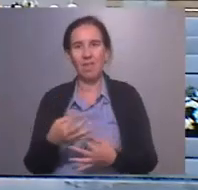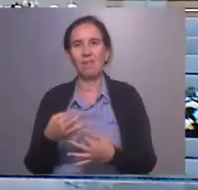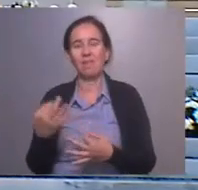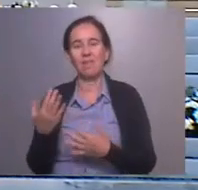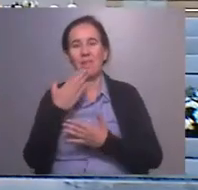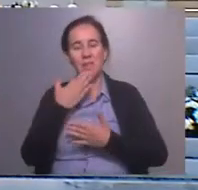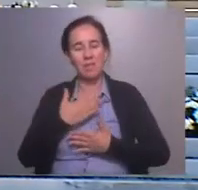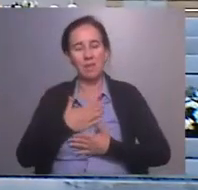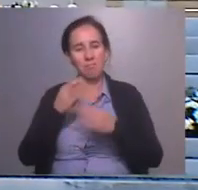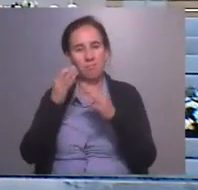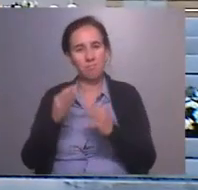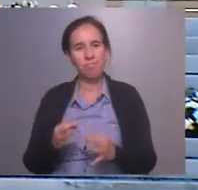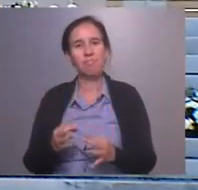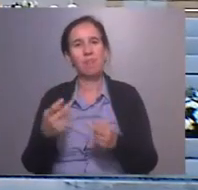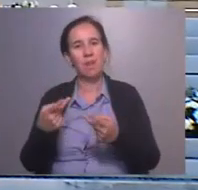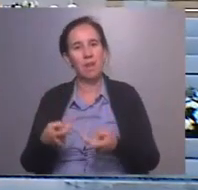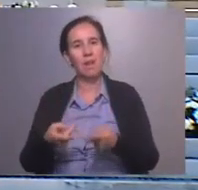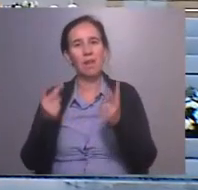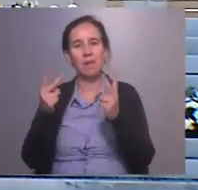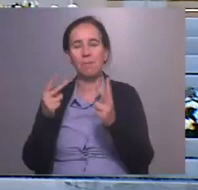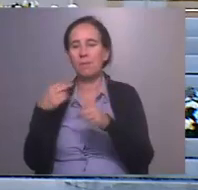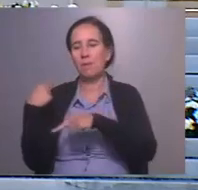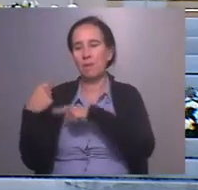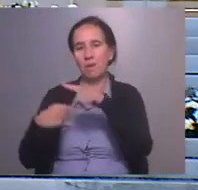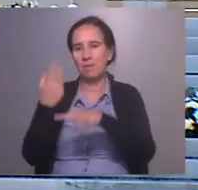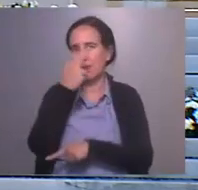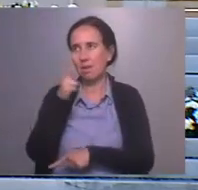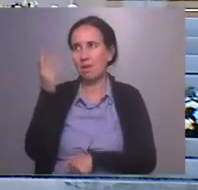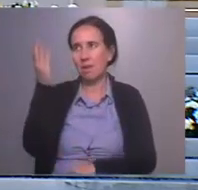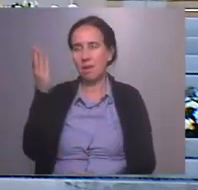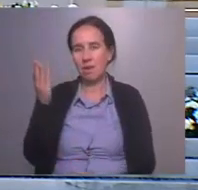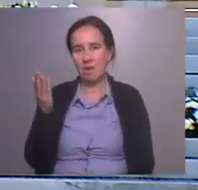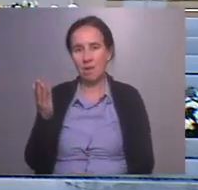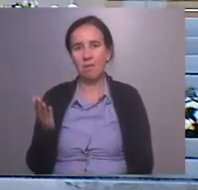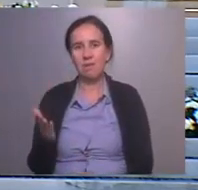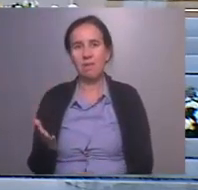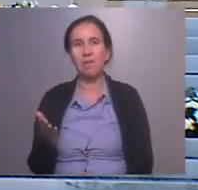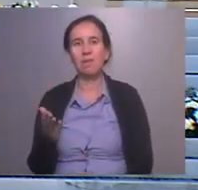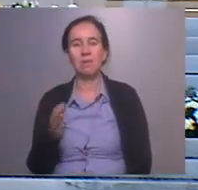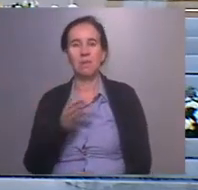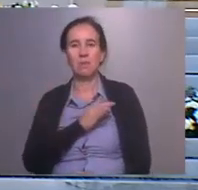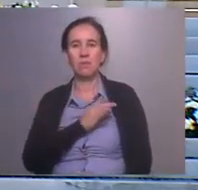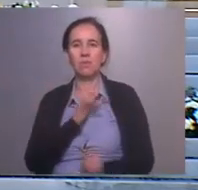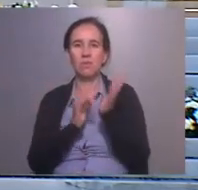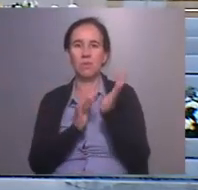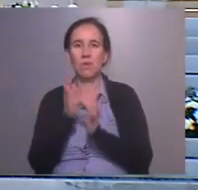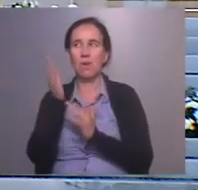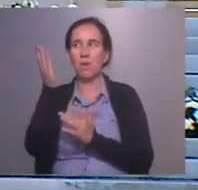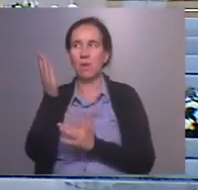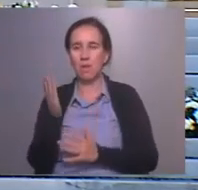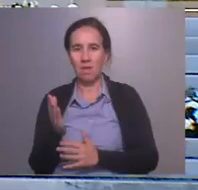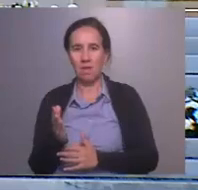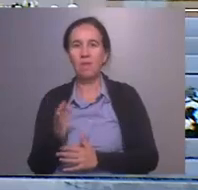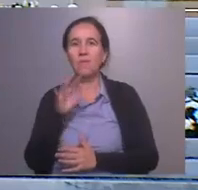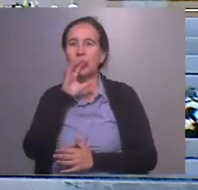alcancemos a verdadeira liberdade e a herança eterna. Por nosso Senhor Jesus Cristo,